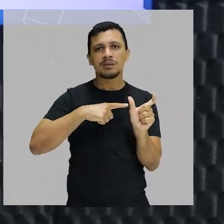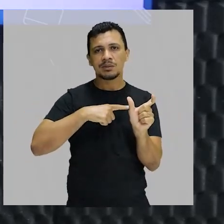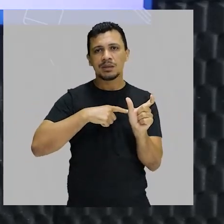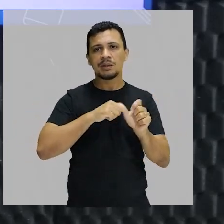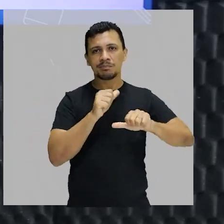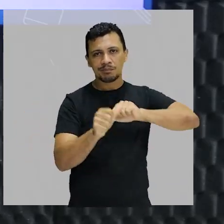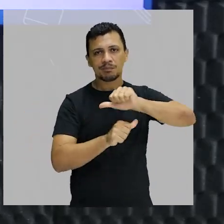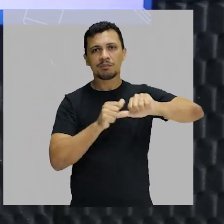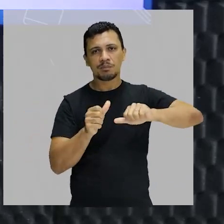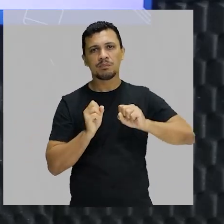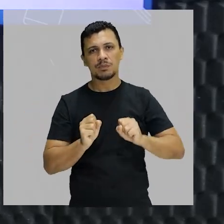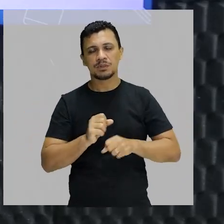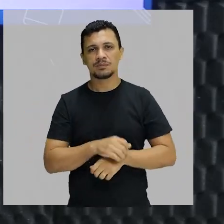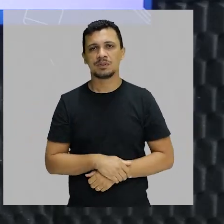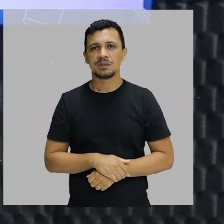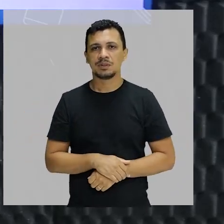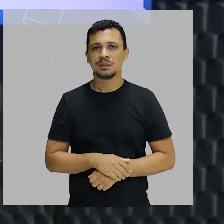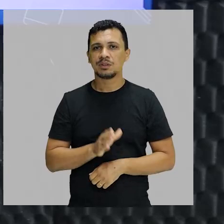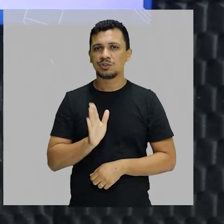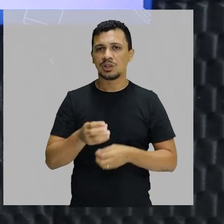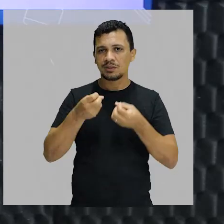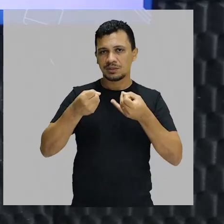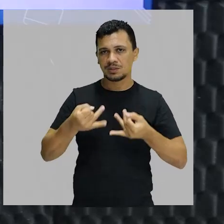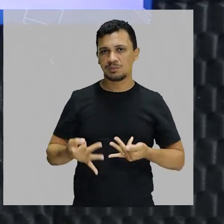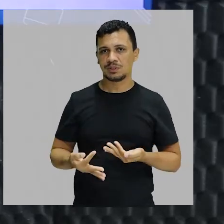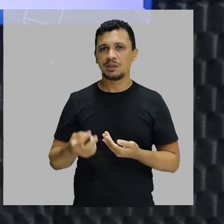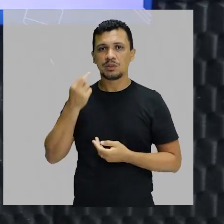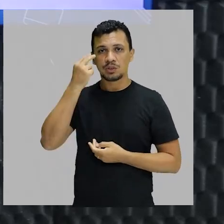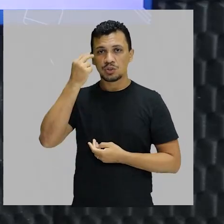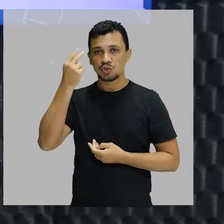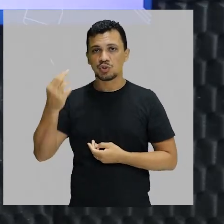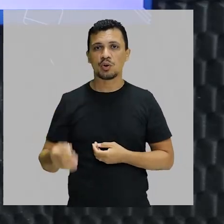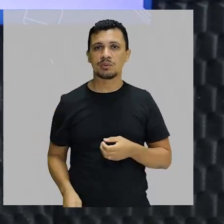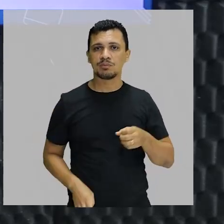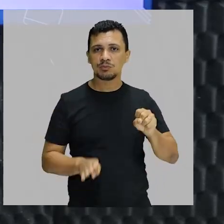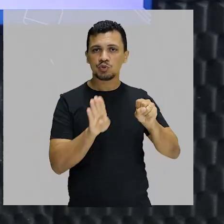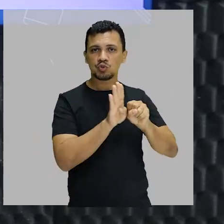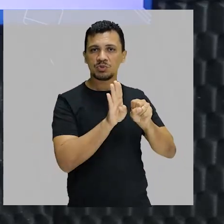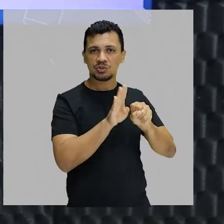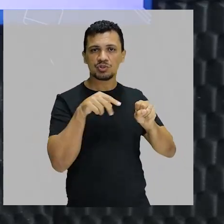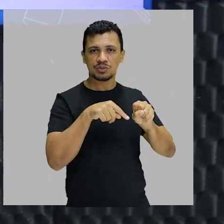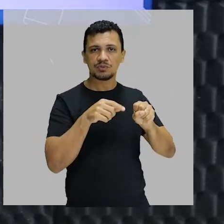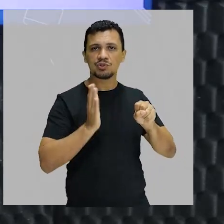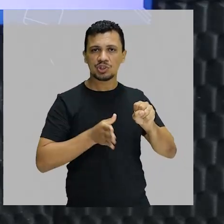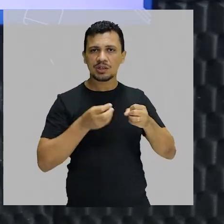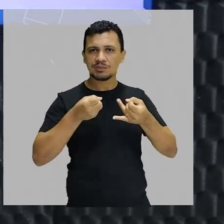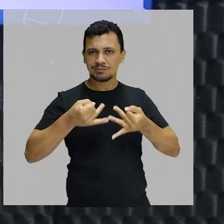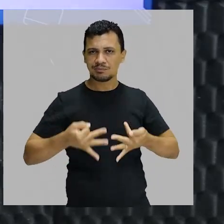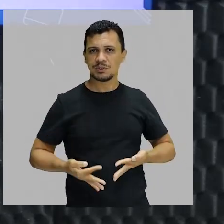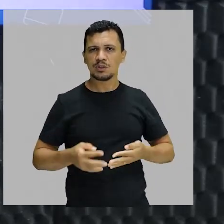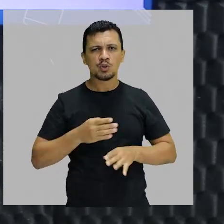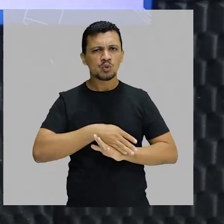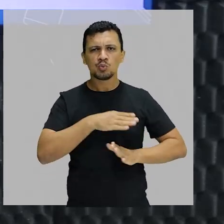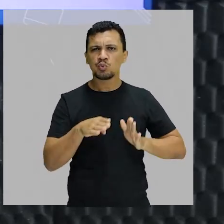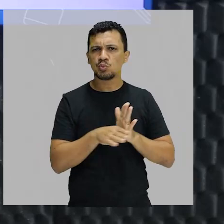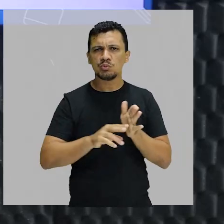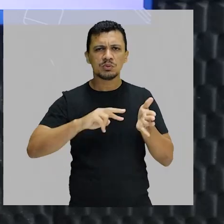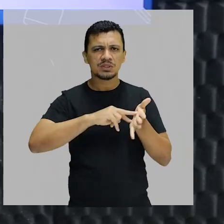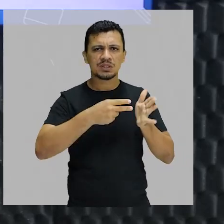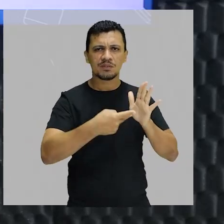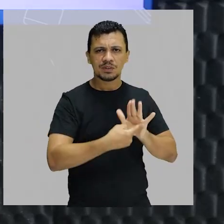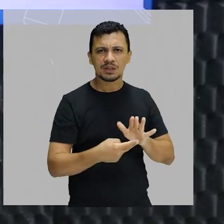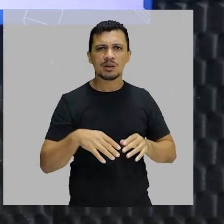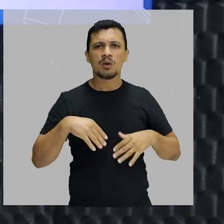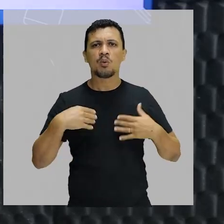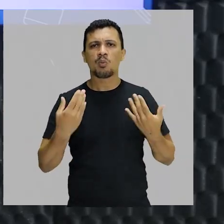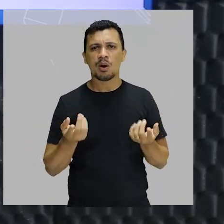para vocês do histórico do substantivo, tá? De tudo que ele representa, de tudo que ele significa, de quais